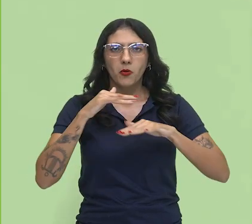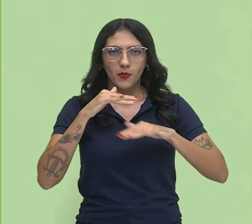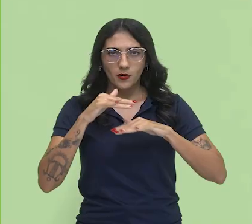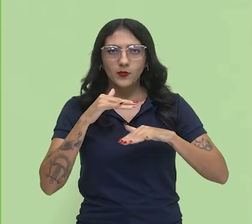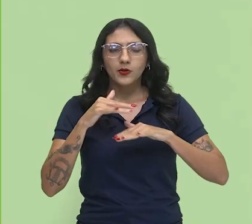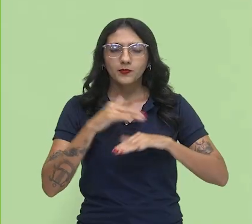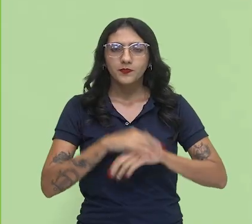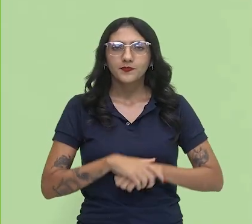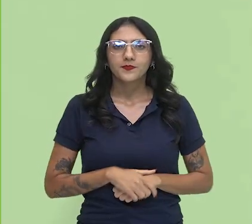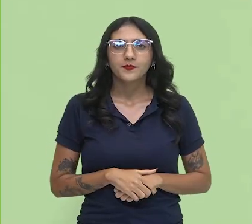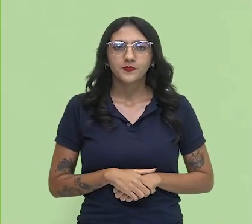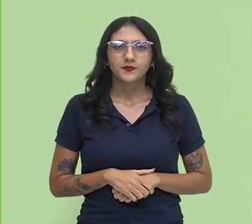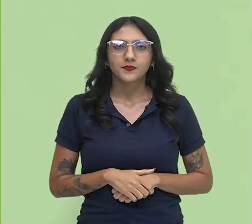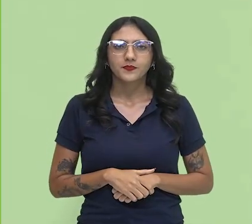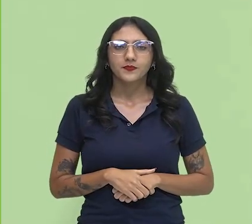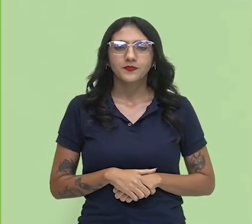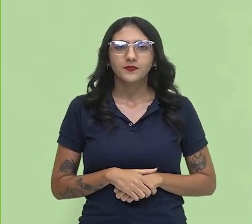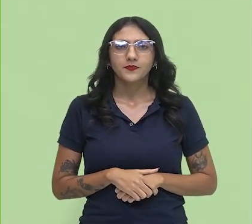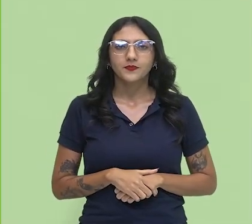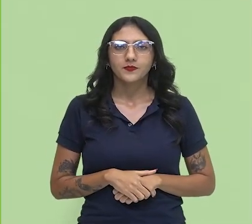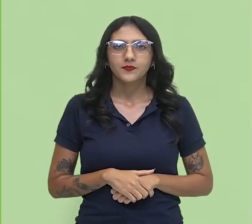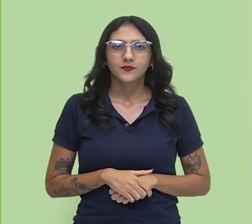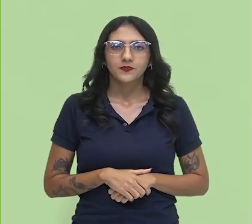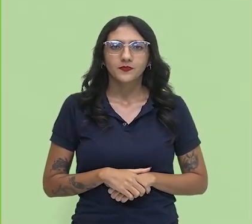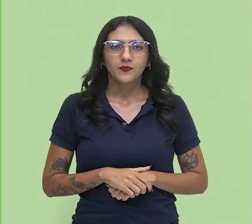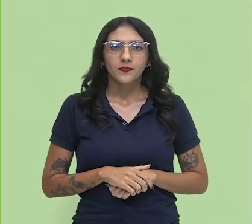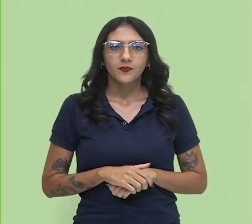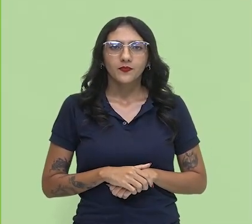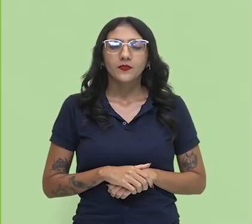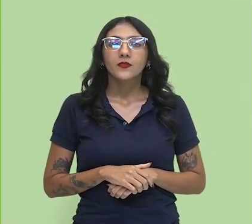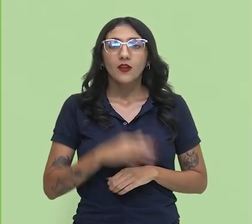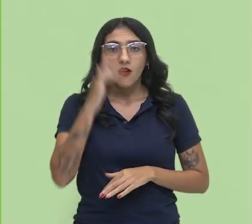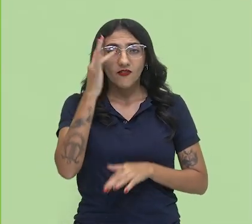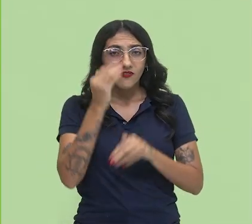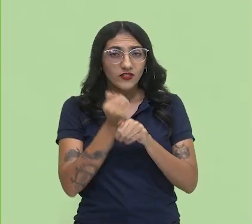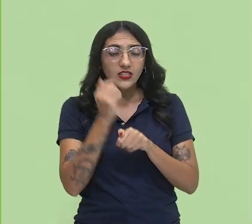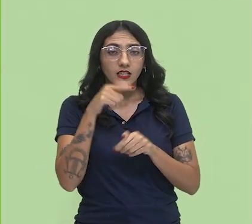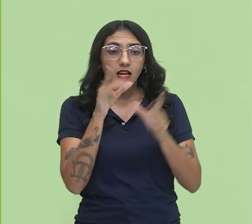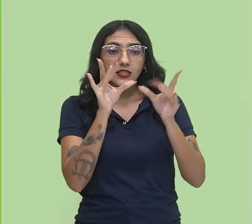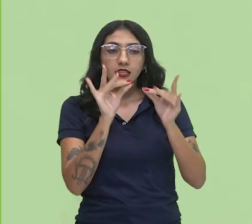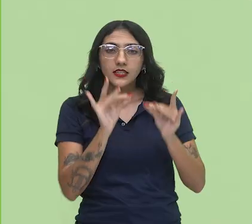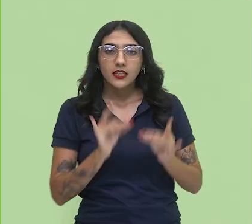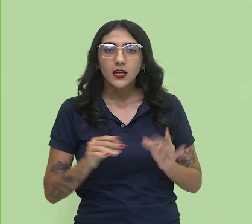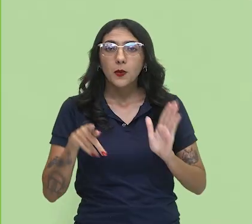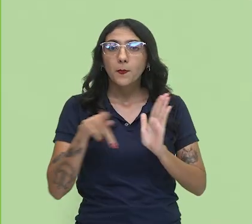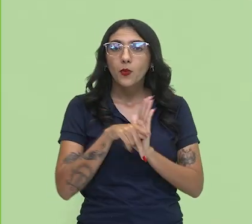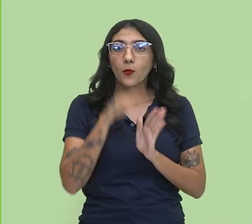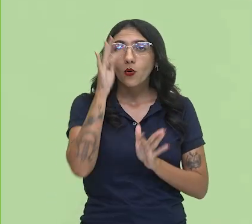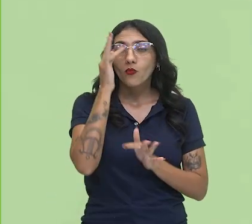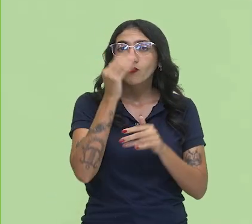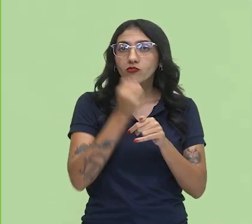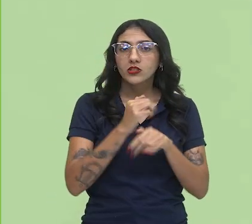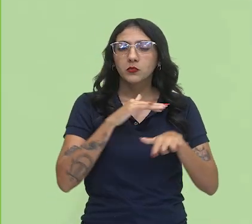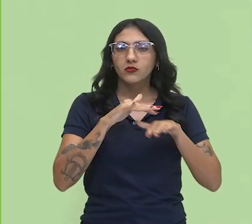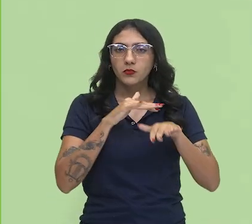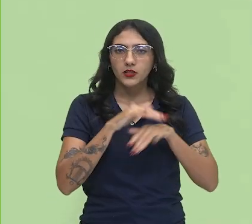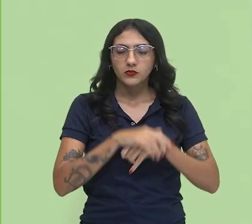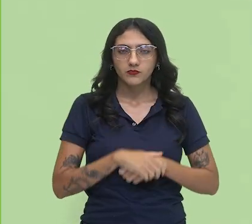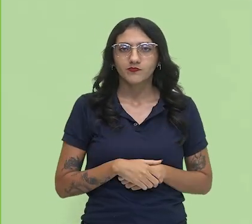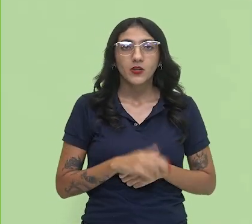corpo. Isso a física define como temperatura. A gente não pode confundir